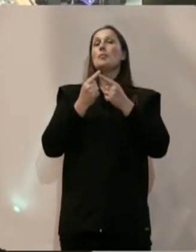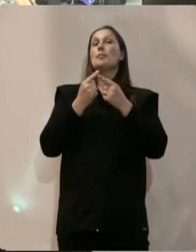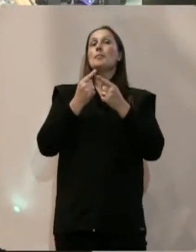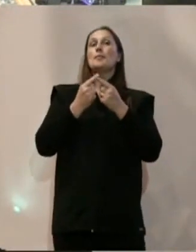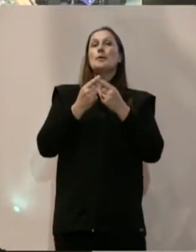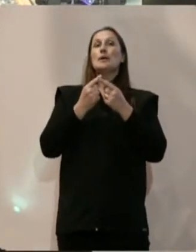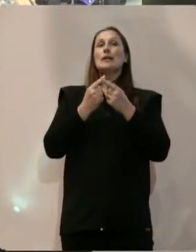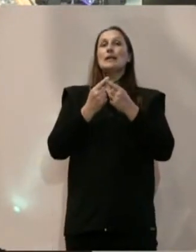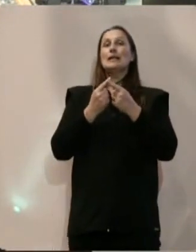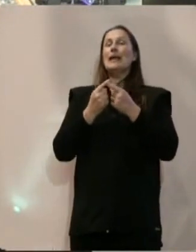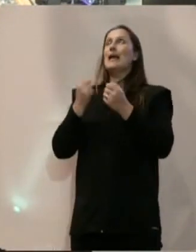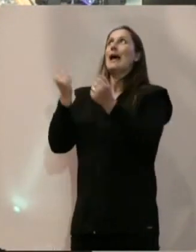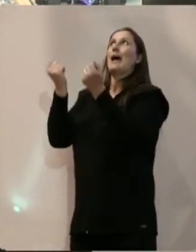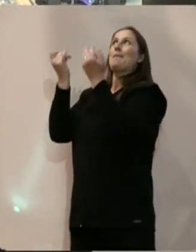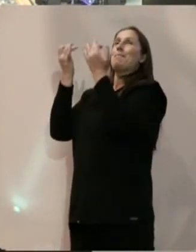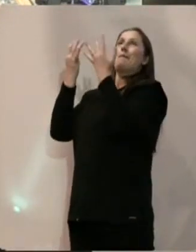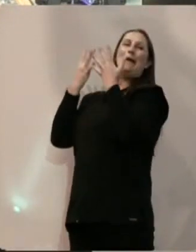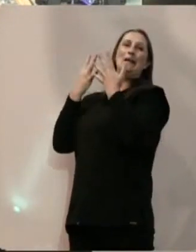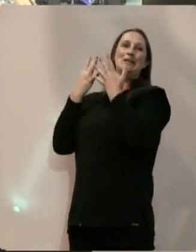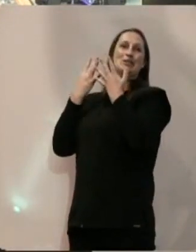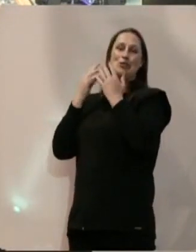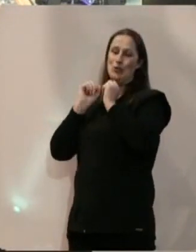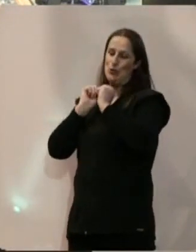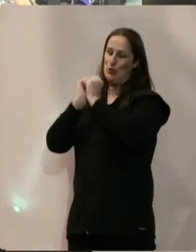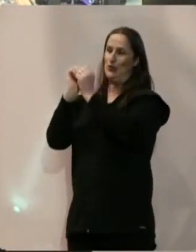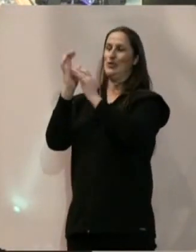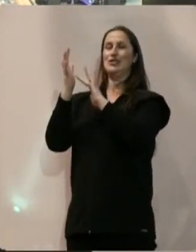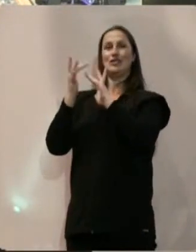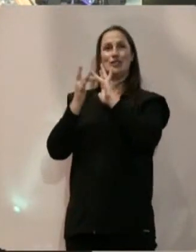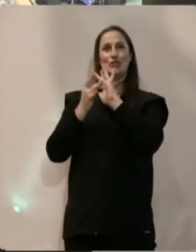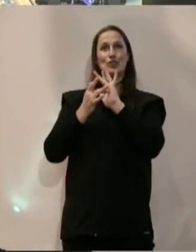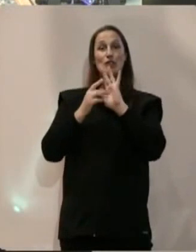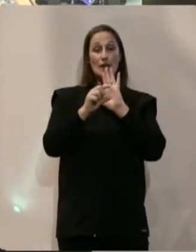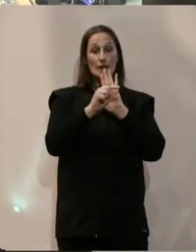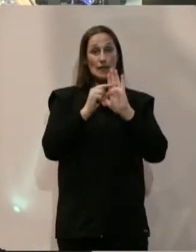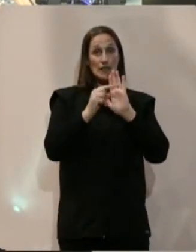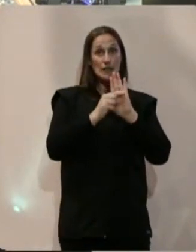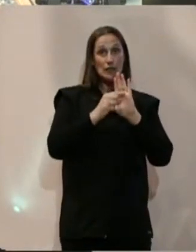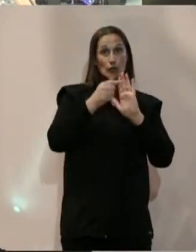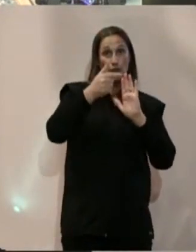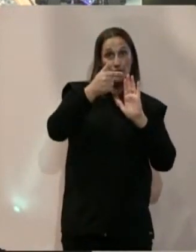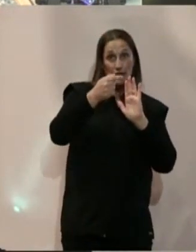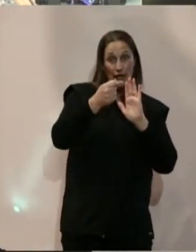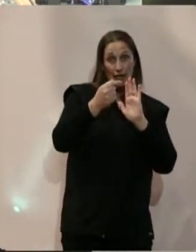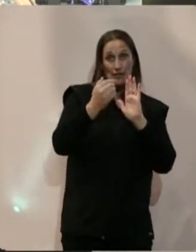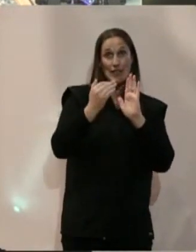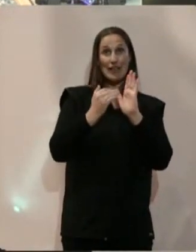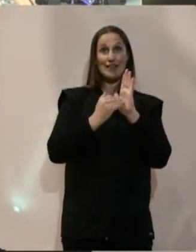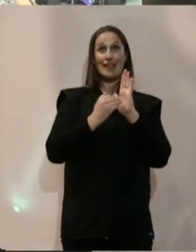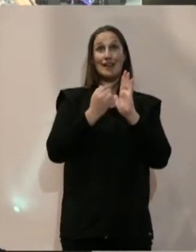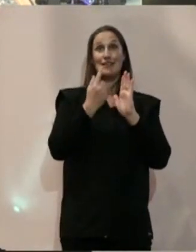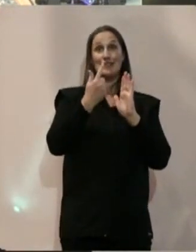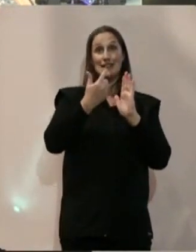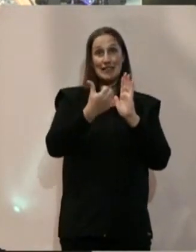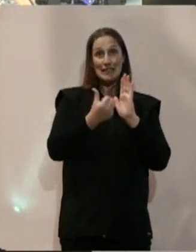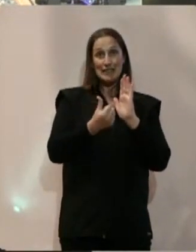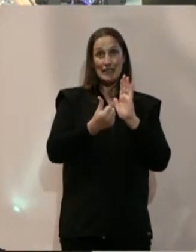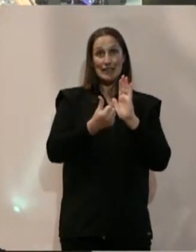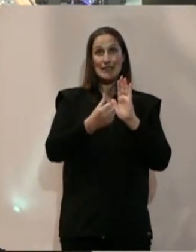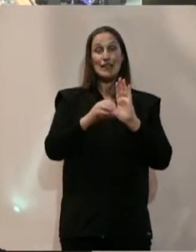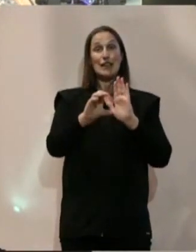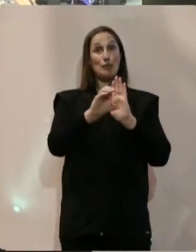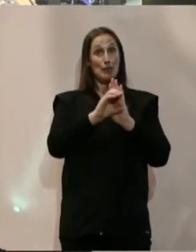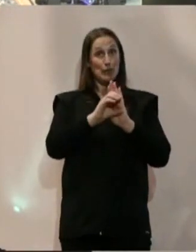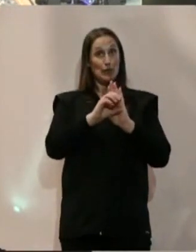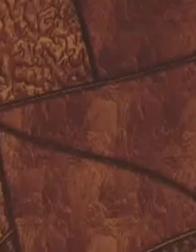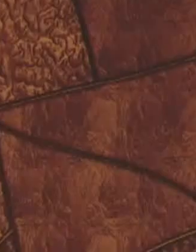Jesus? Olhando agora para os versículos 7 e 16 do capítulo 15 de João. Diz assim a